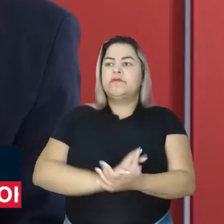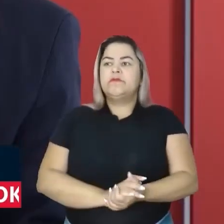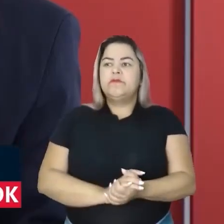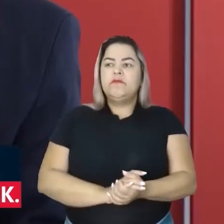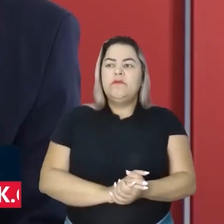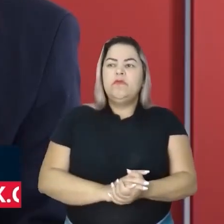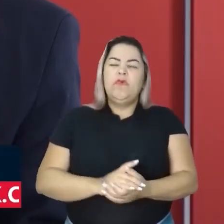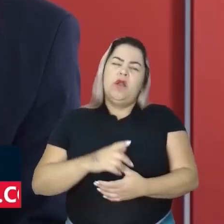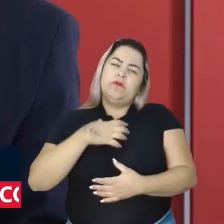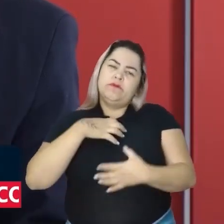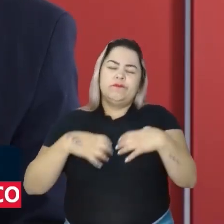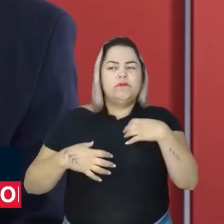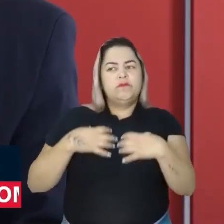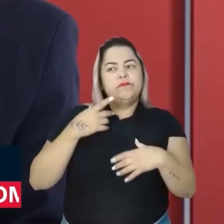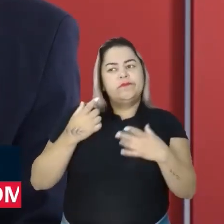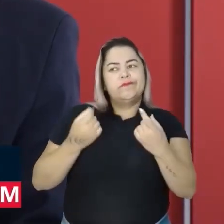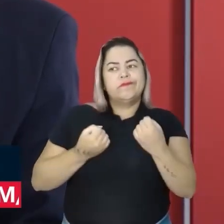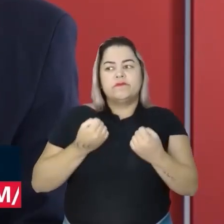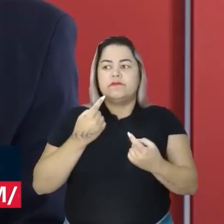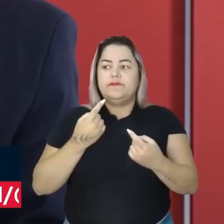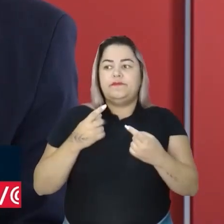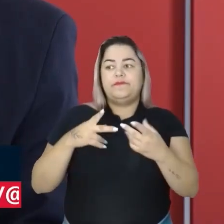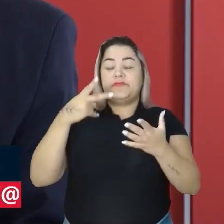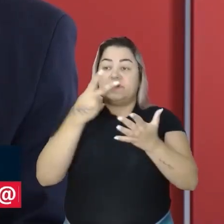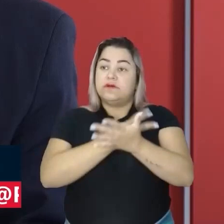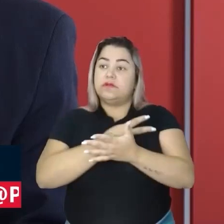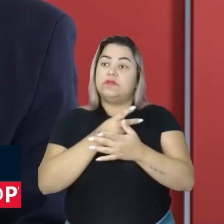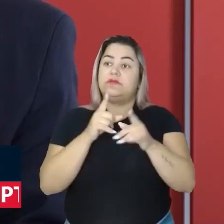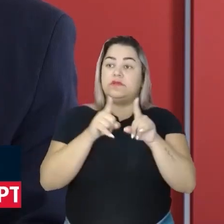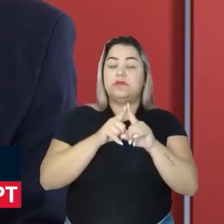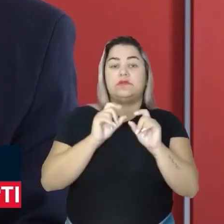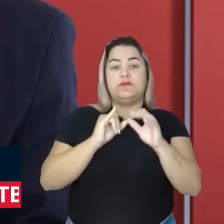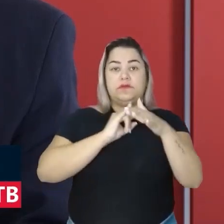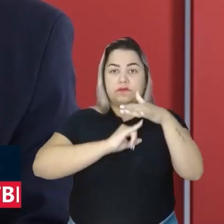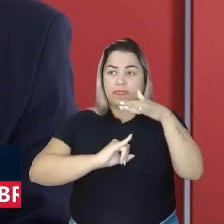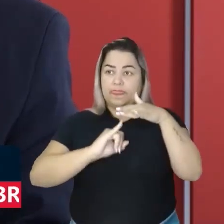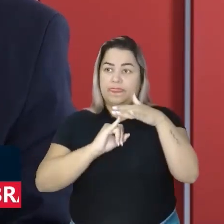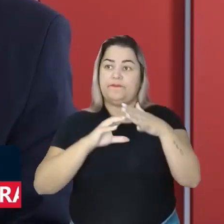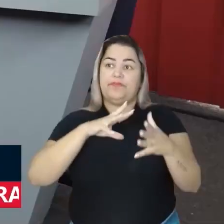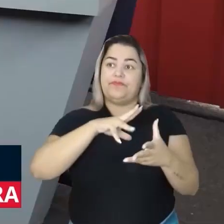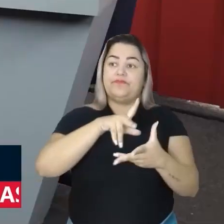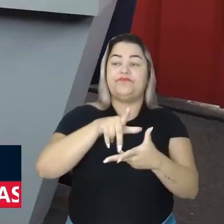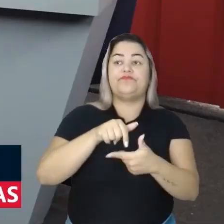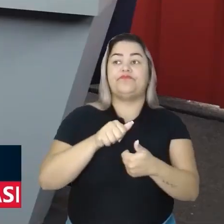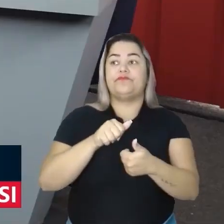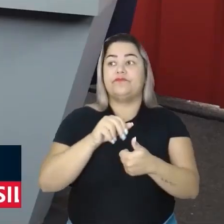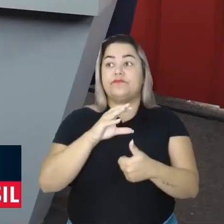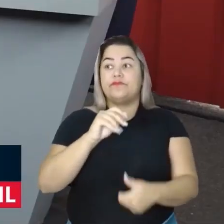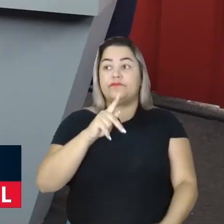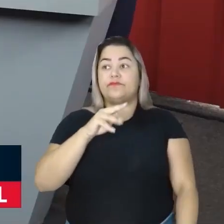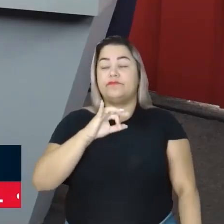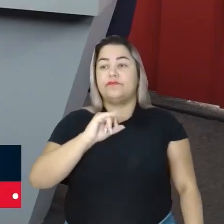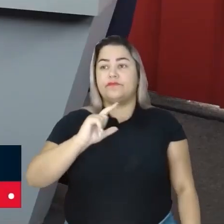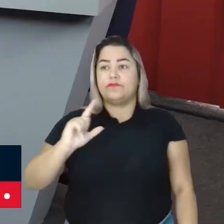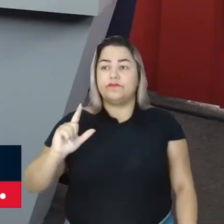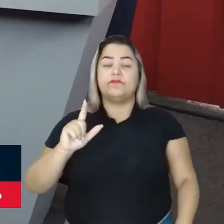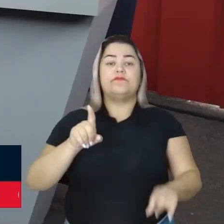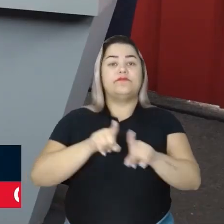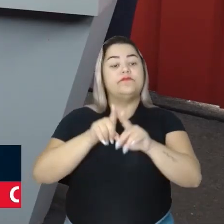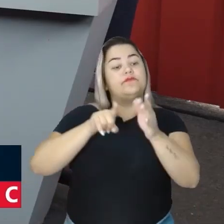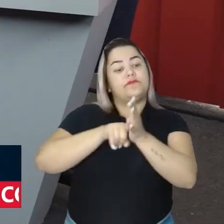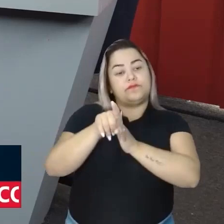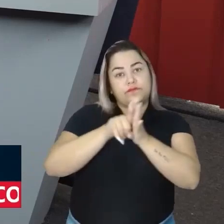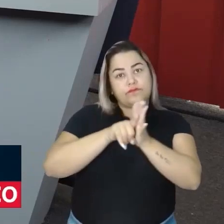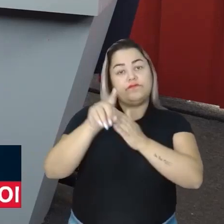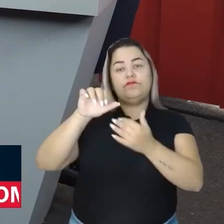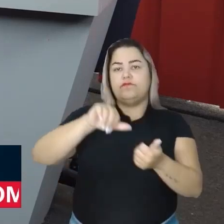fiquei até desconfiado. Será que está acontecendo? Tem os institutos do mundo do capital, né, que são os órgãos de pesquisa que